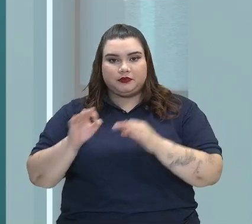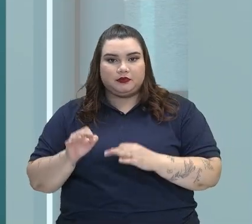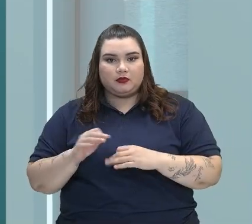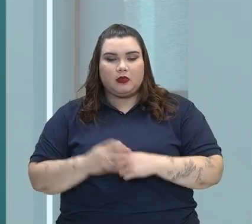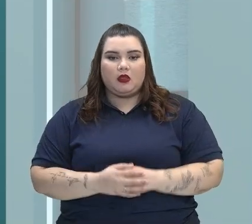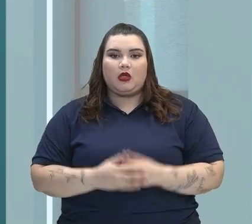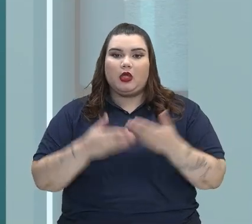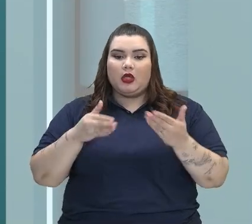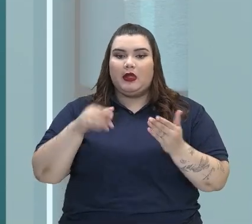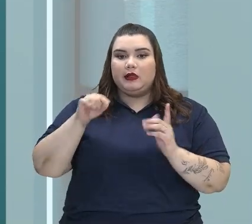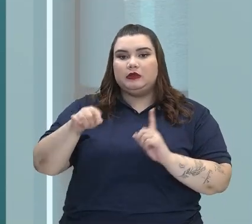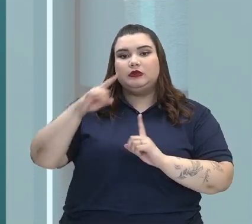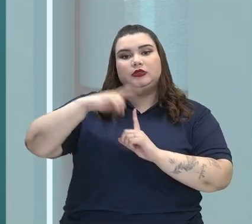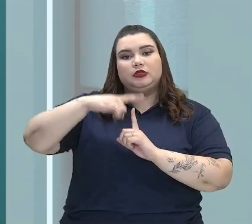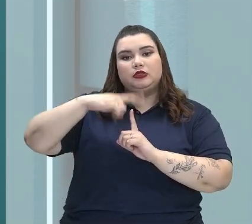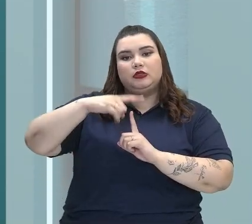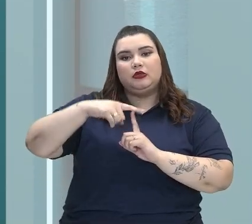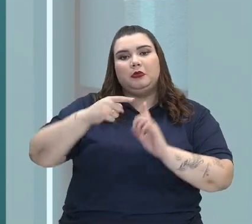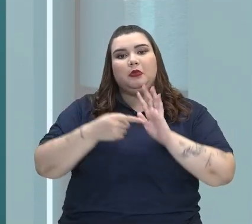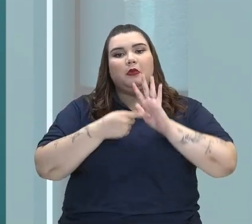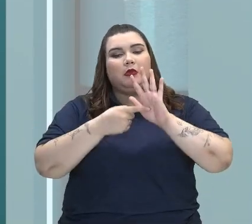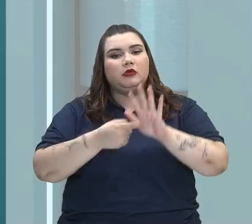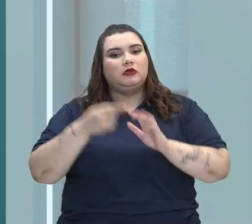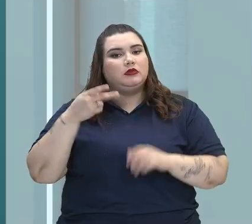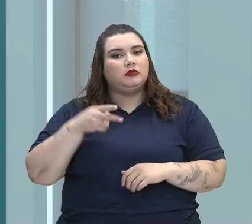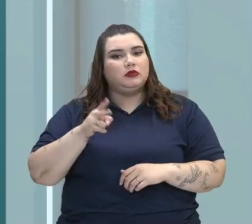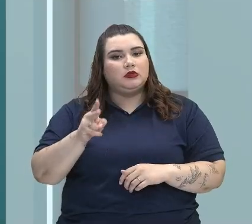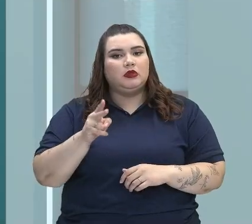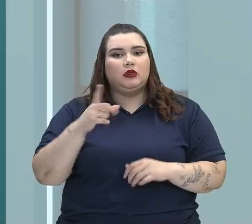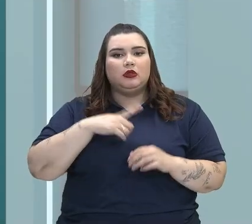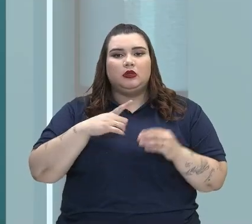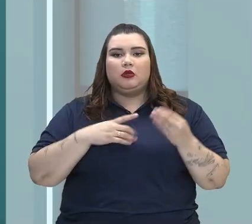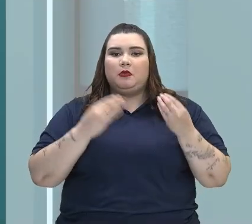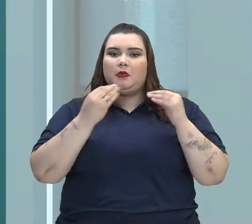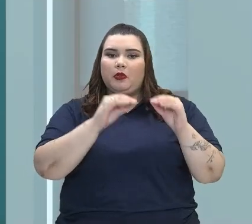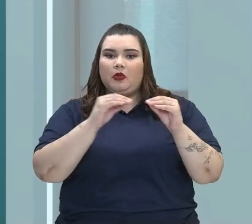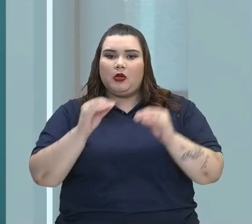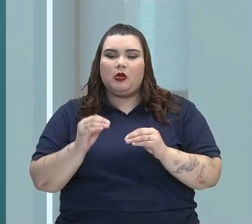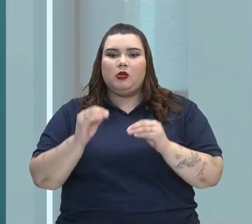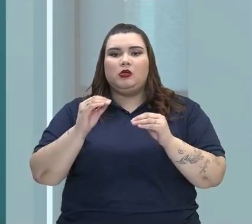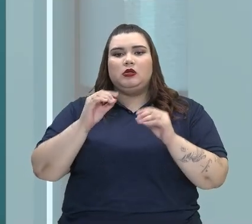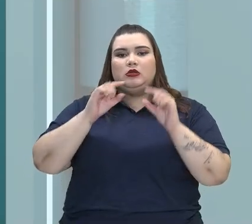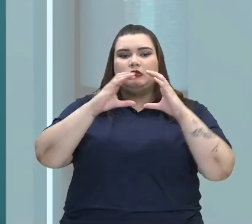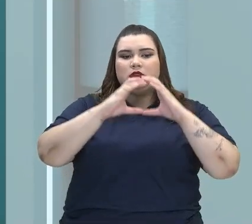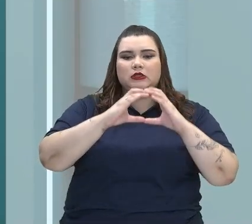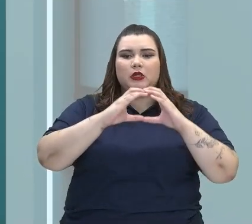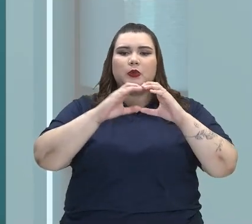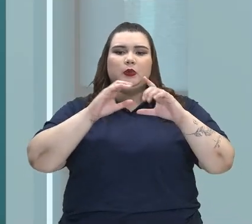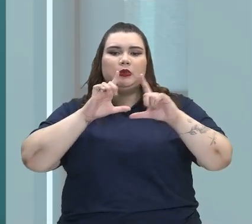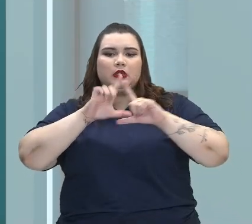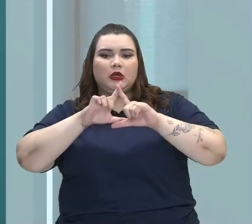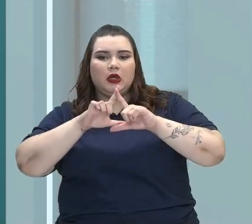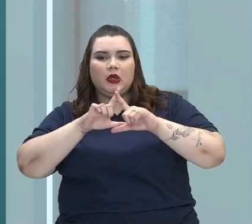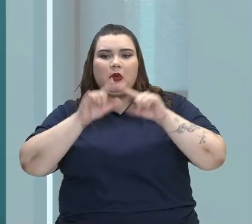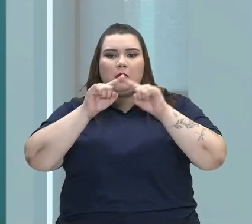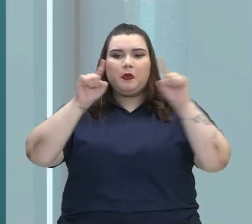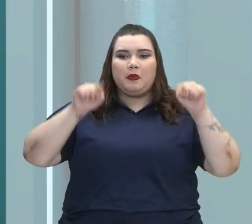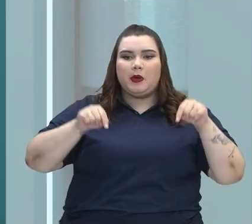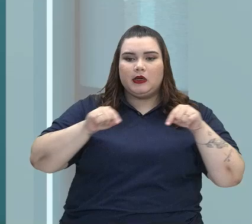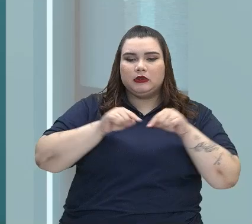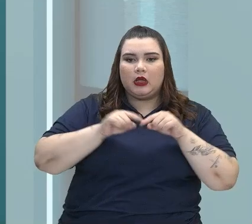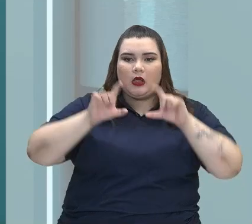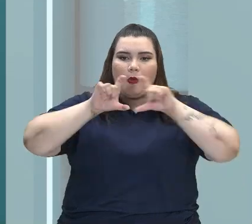Então, as formas geométricas, elas sempre vão estar sendo compostas justamente por círculo, triângulos, quadrado,